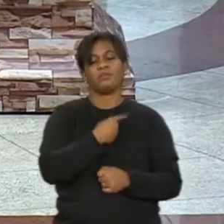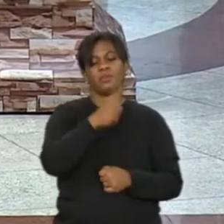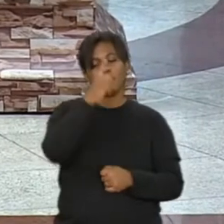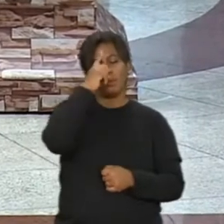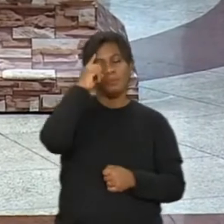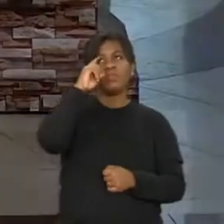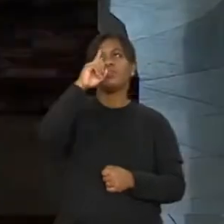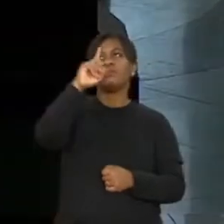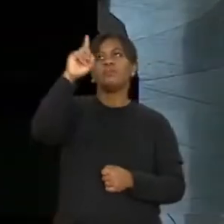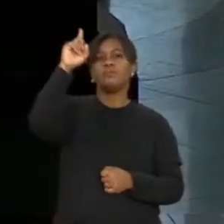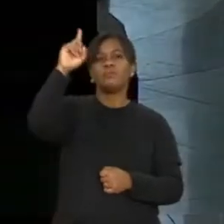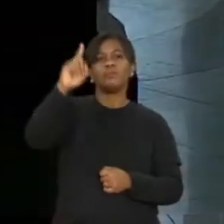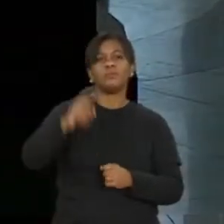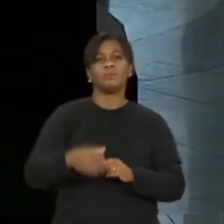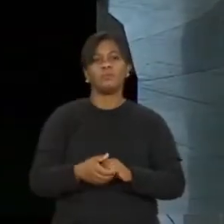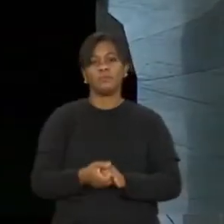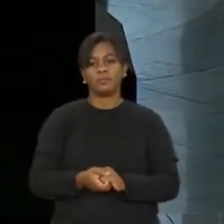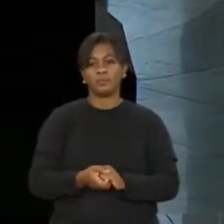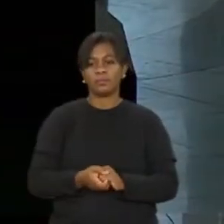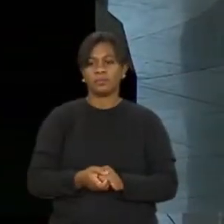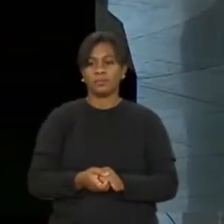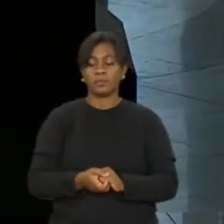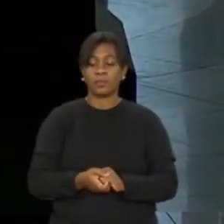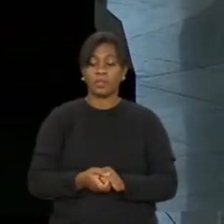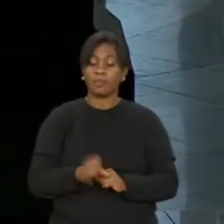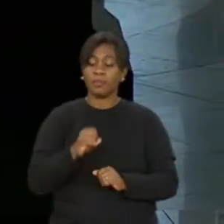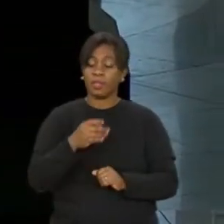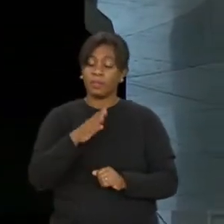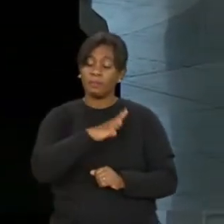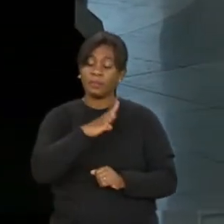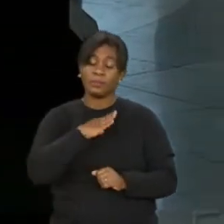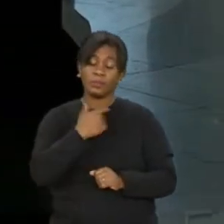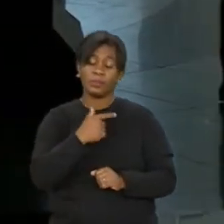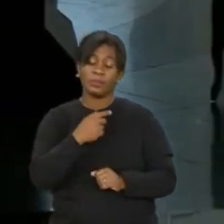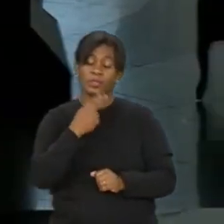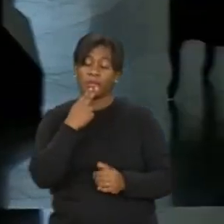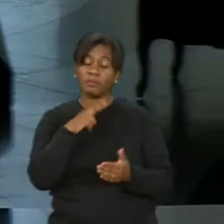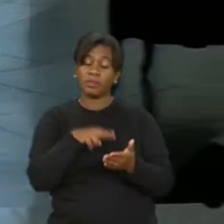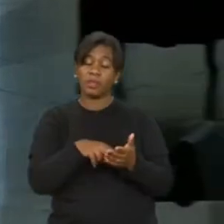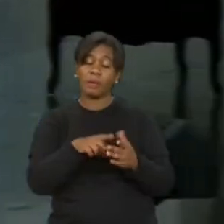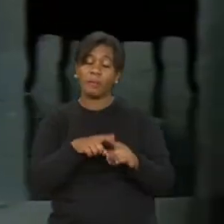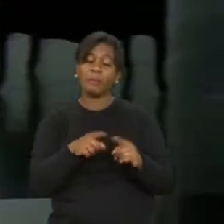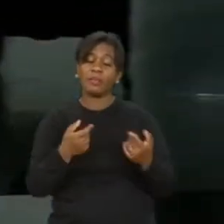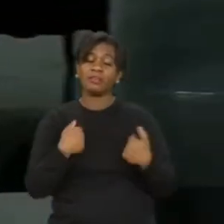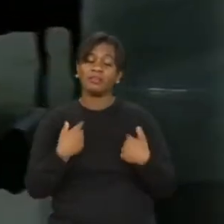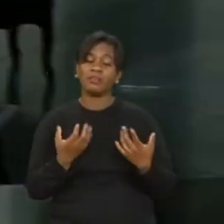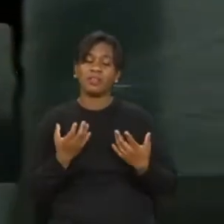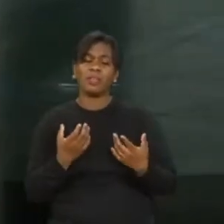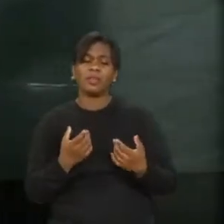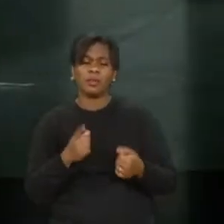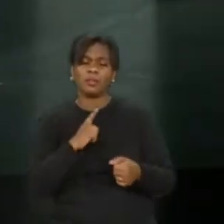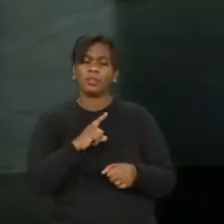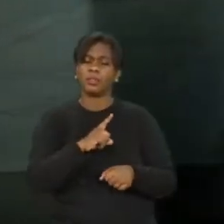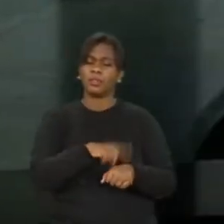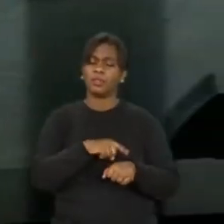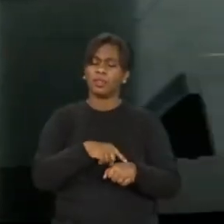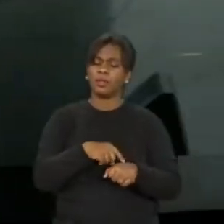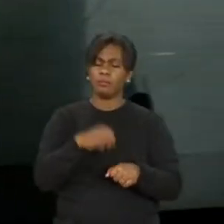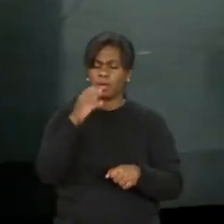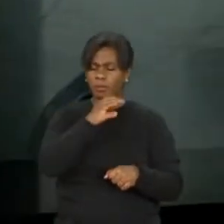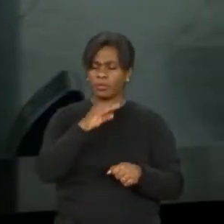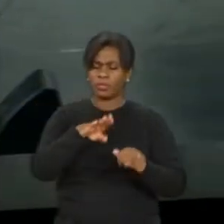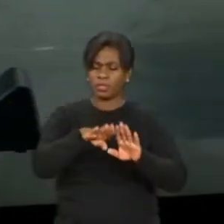eu não tenho o envelope, mas eu quero. Ainda dá tempo. Suba no altar e pegue o